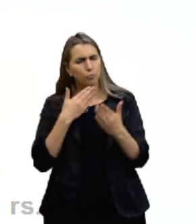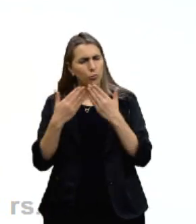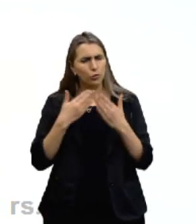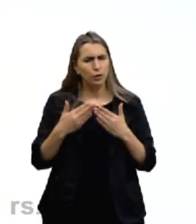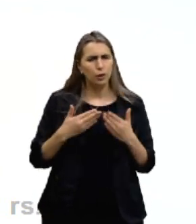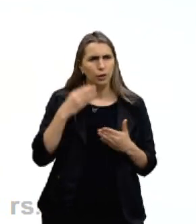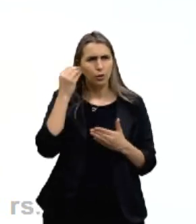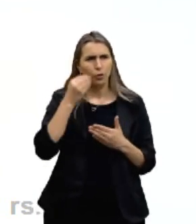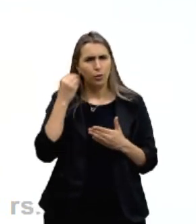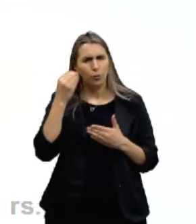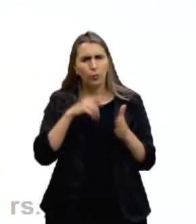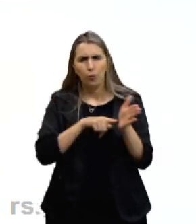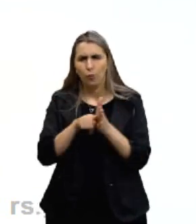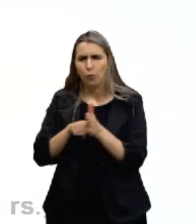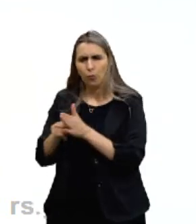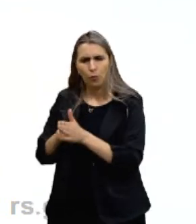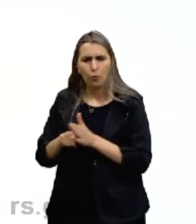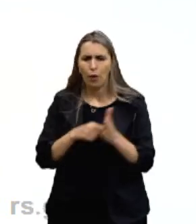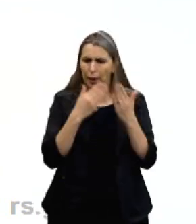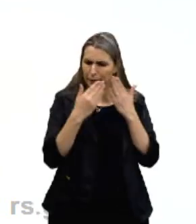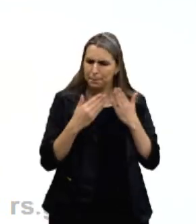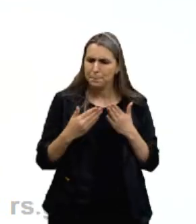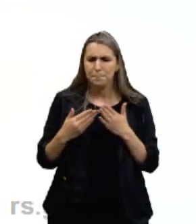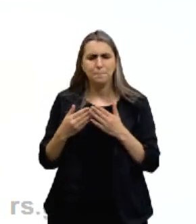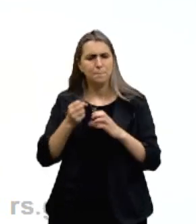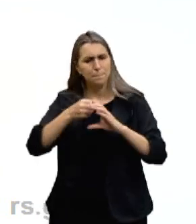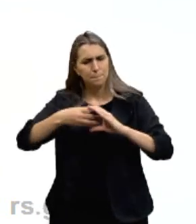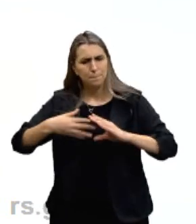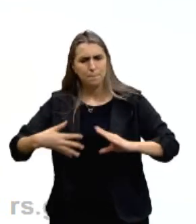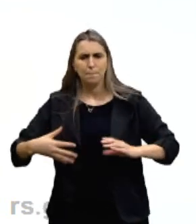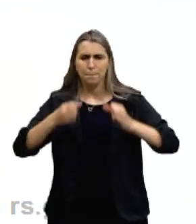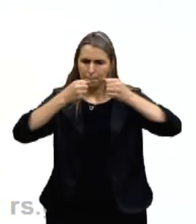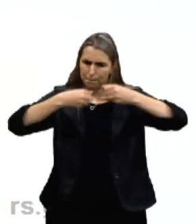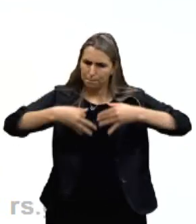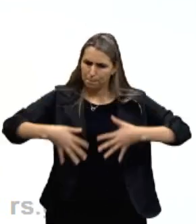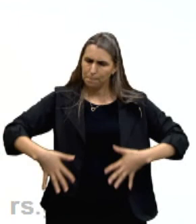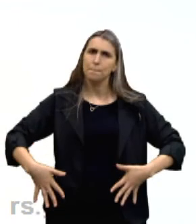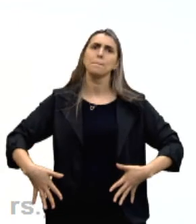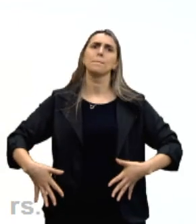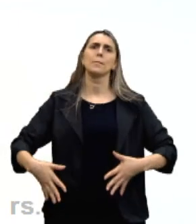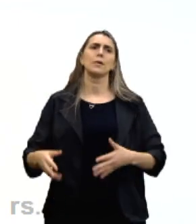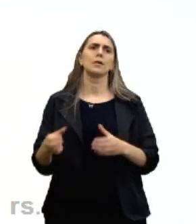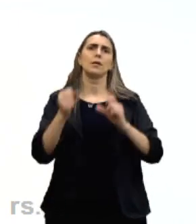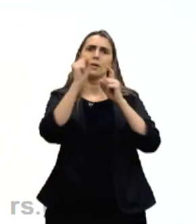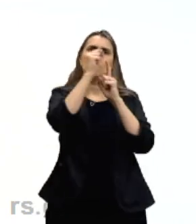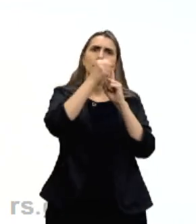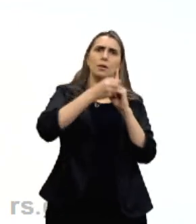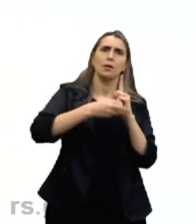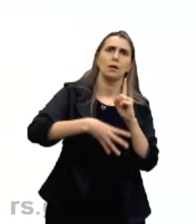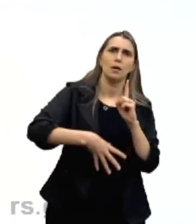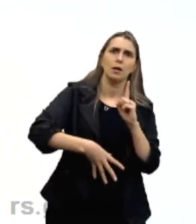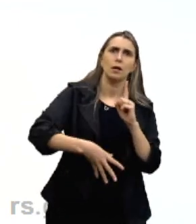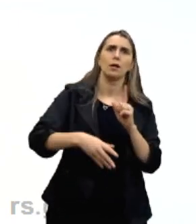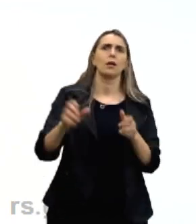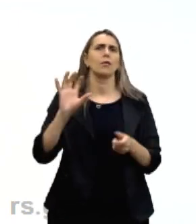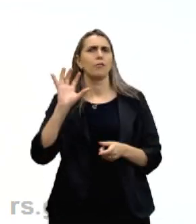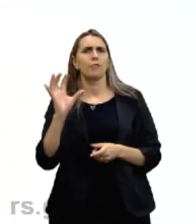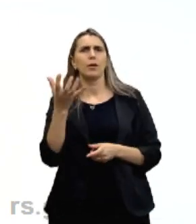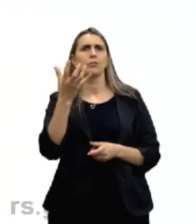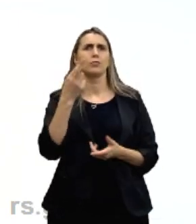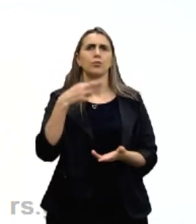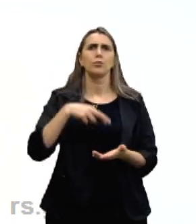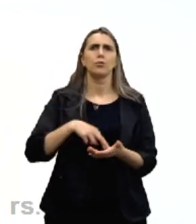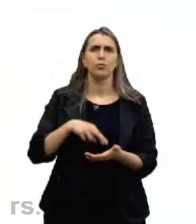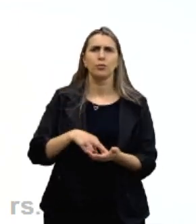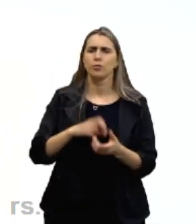análise psicológica dos personagens tá muita descrição efeito de real que a gente chama que aquela